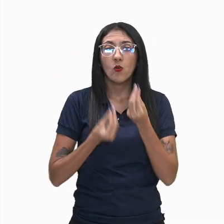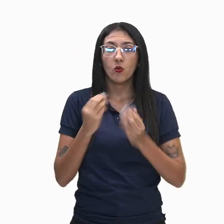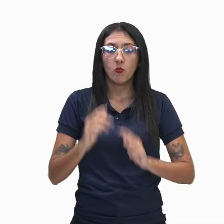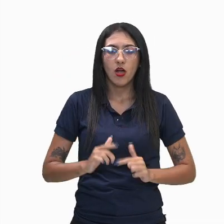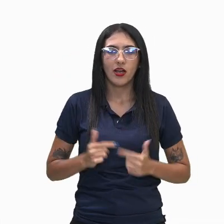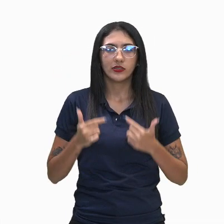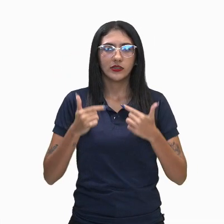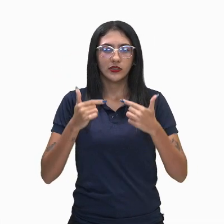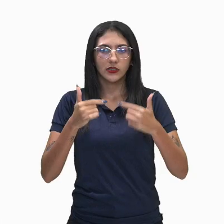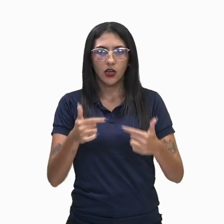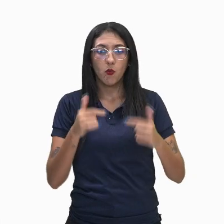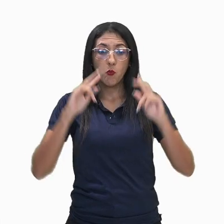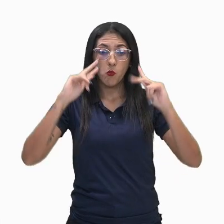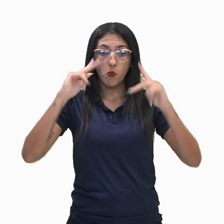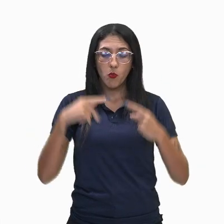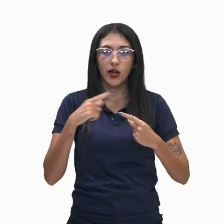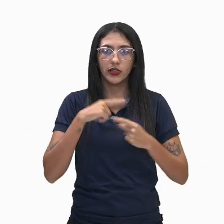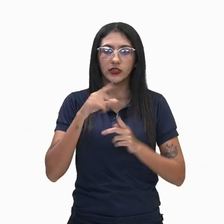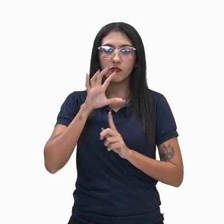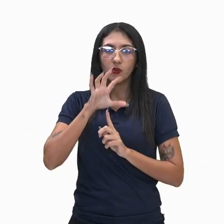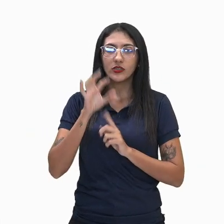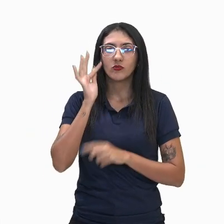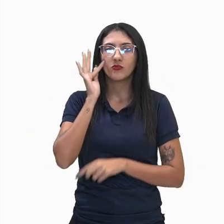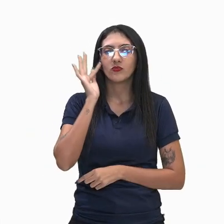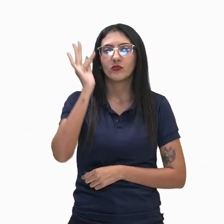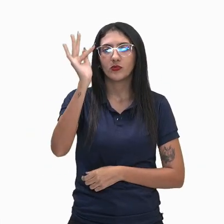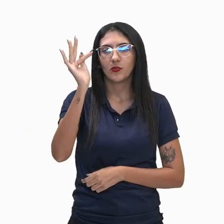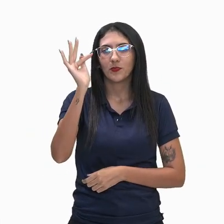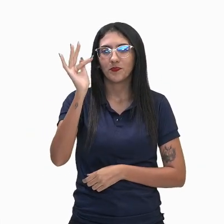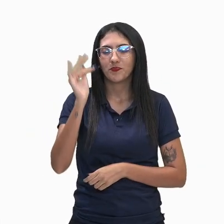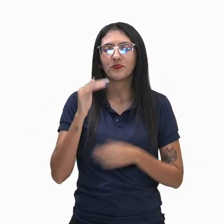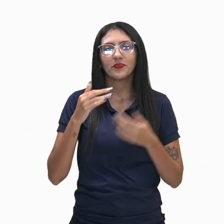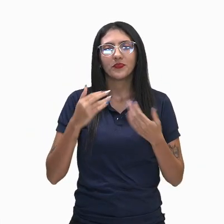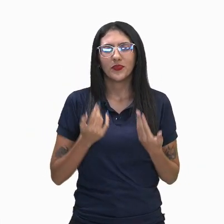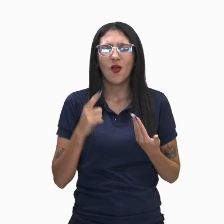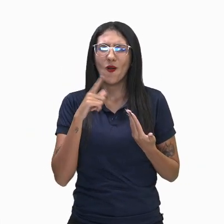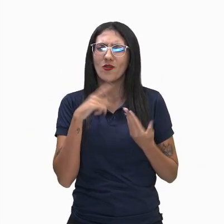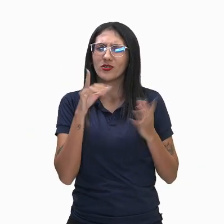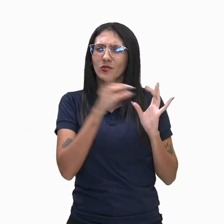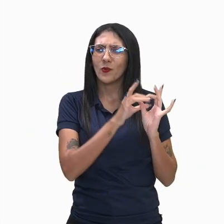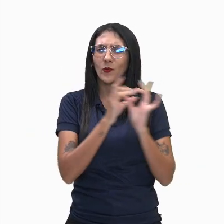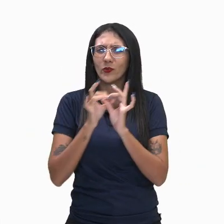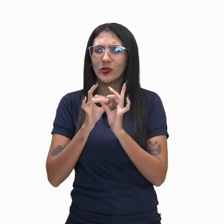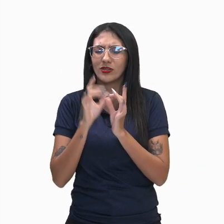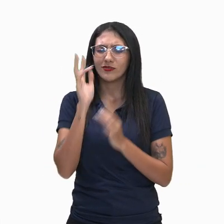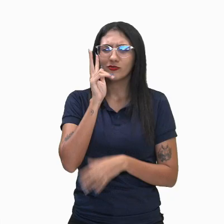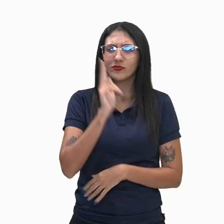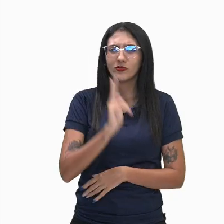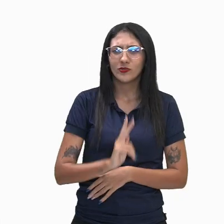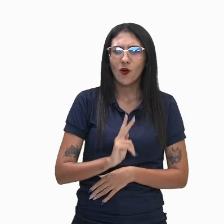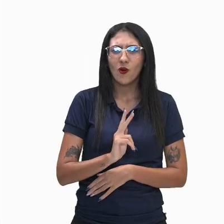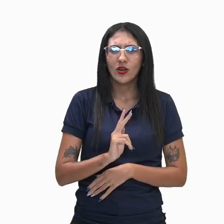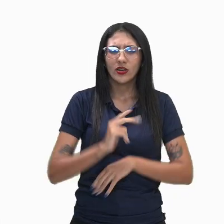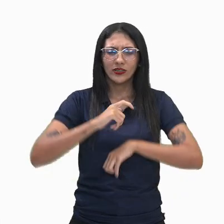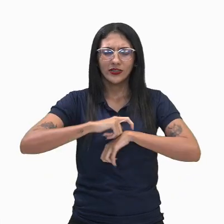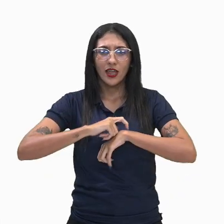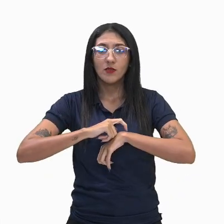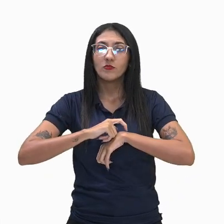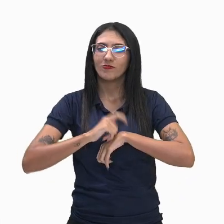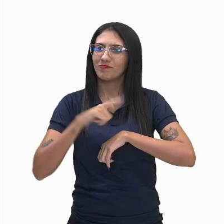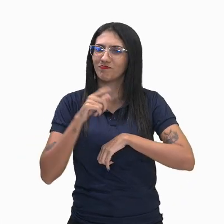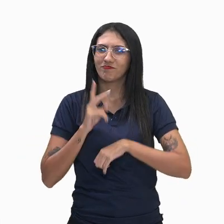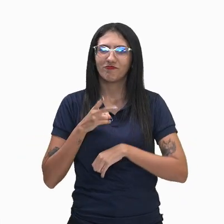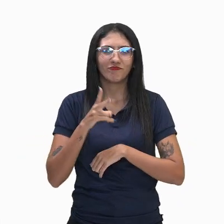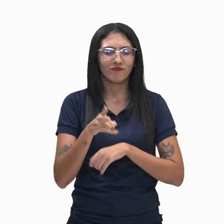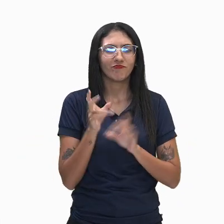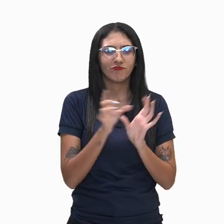humanas moldam o futuro. Então, essa relação entre história e o tempo, ela é uma relação que anda de mão